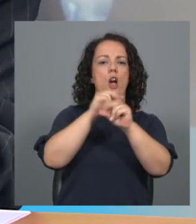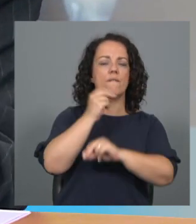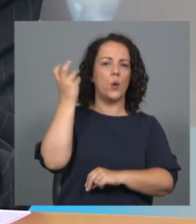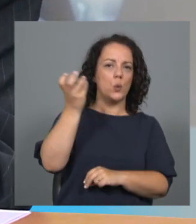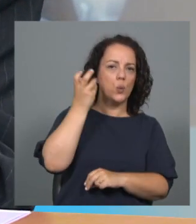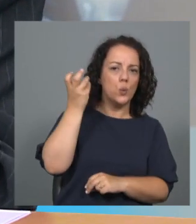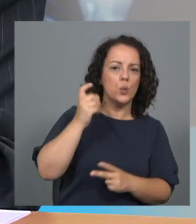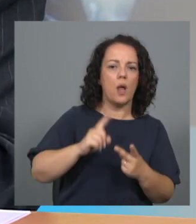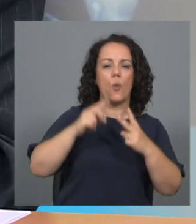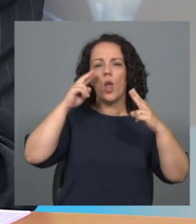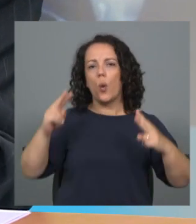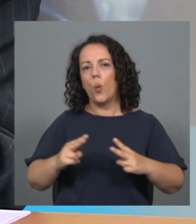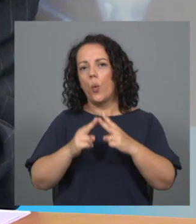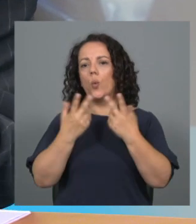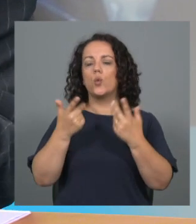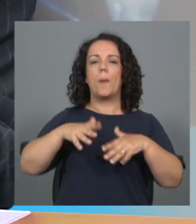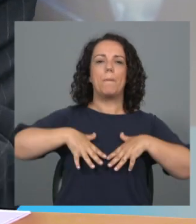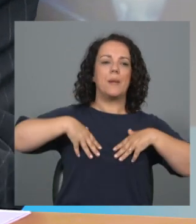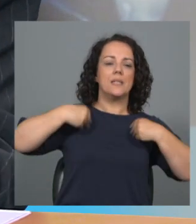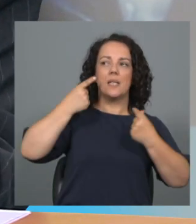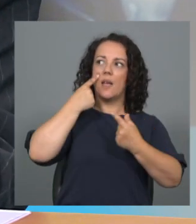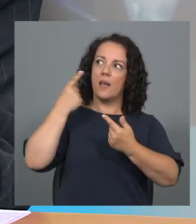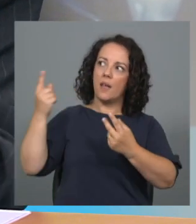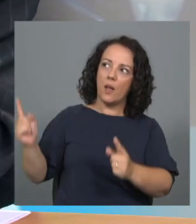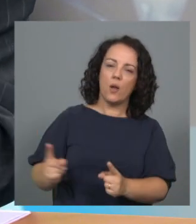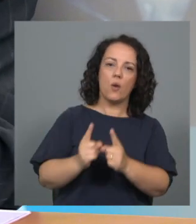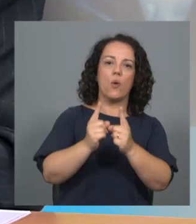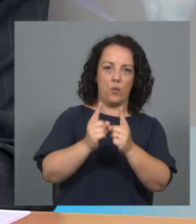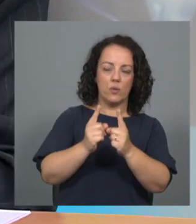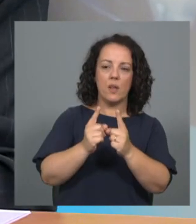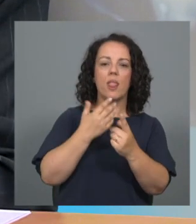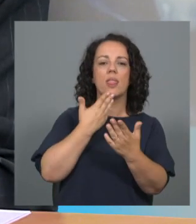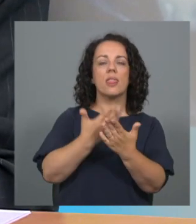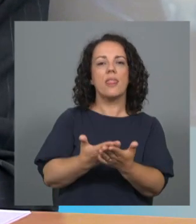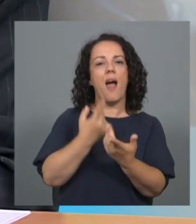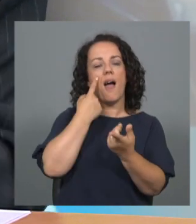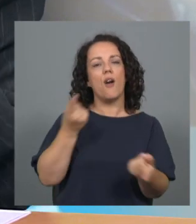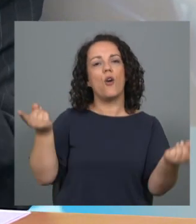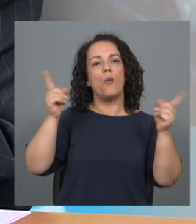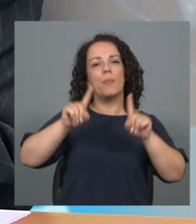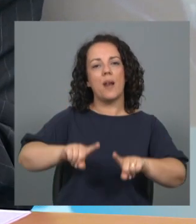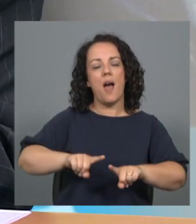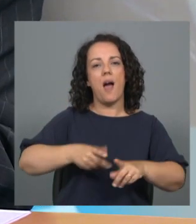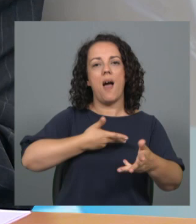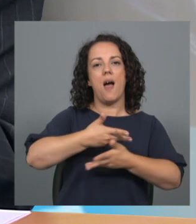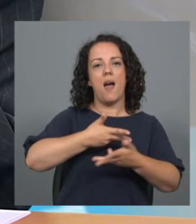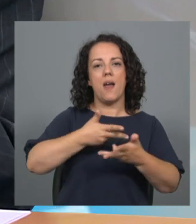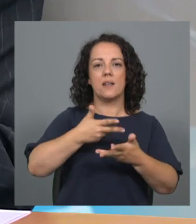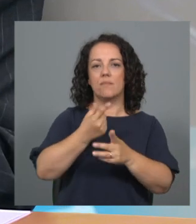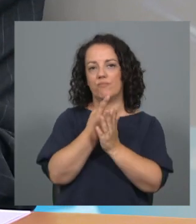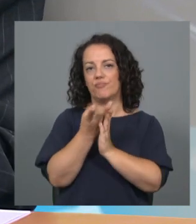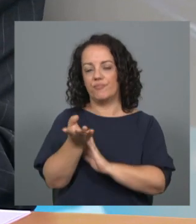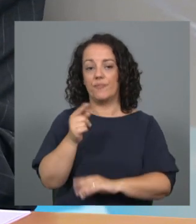feito cultura, o prazer de encontrar o outro, recuperar a amabilidade, etc. As regiões,